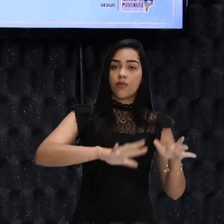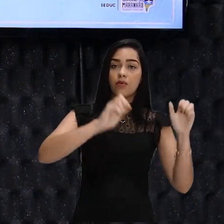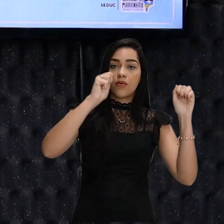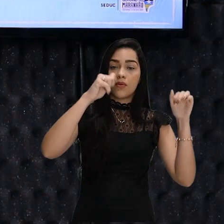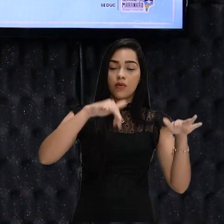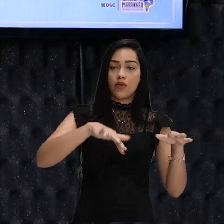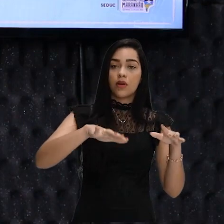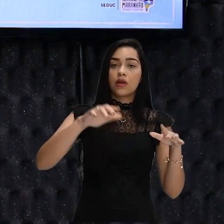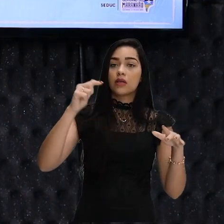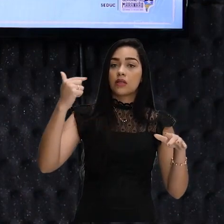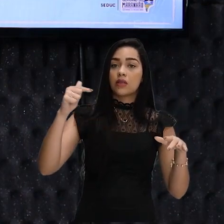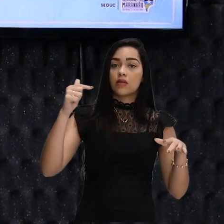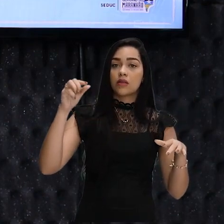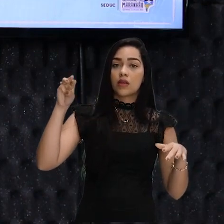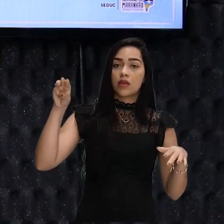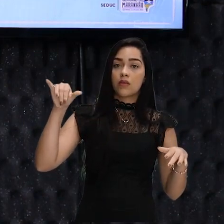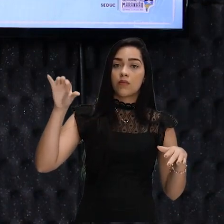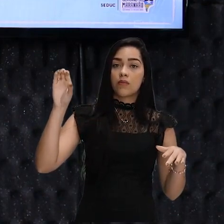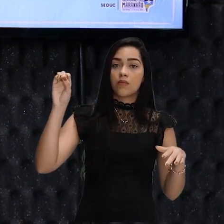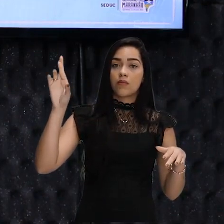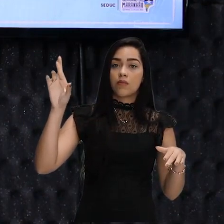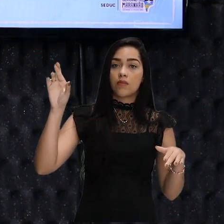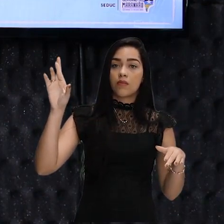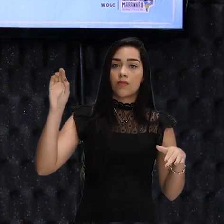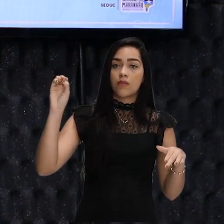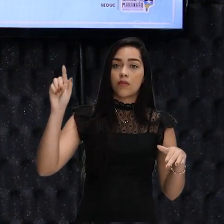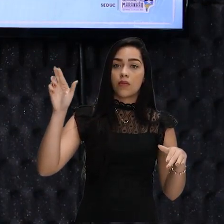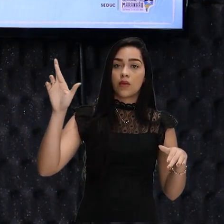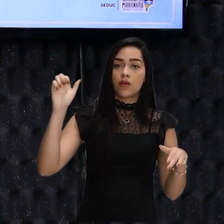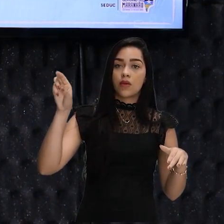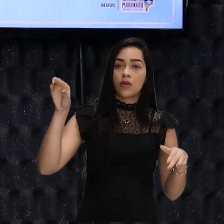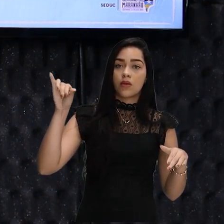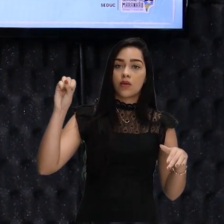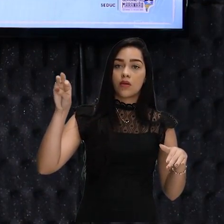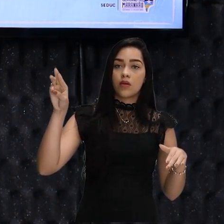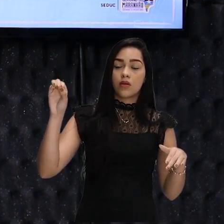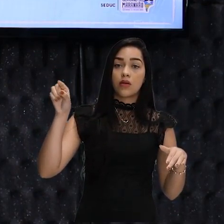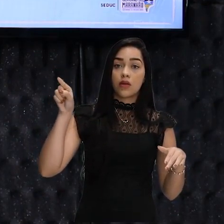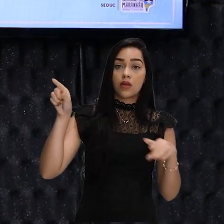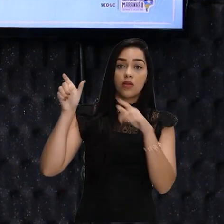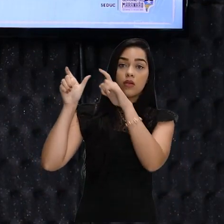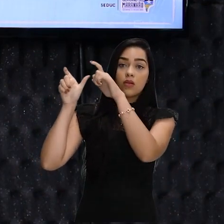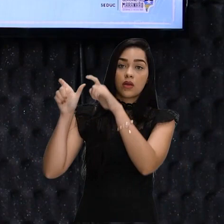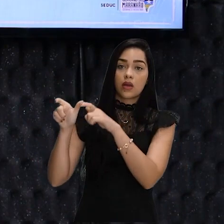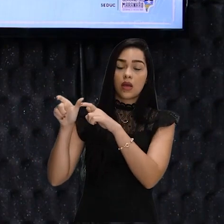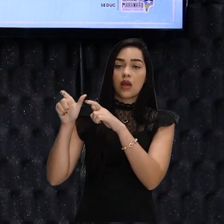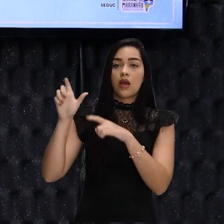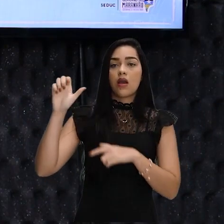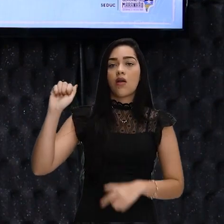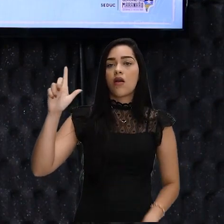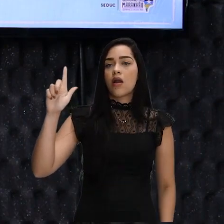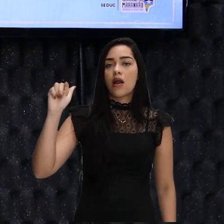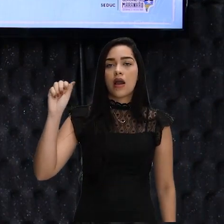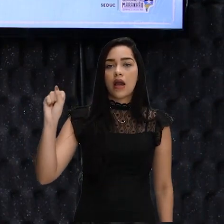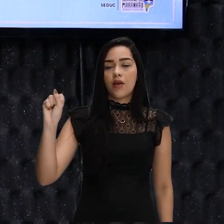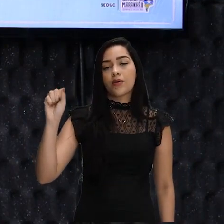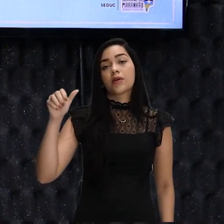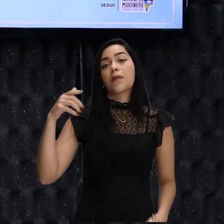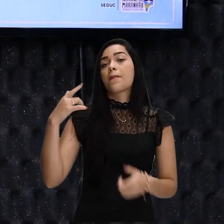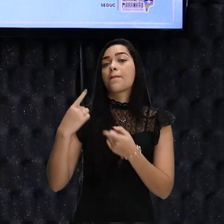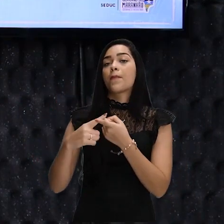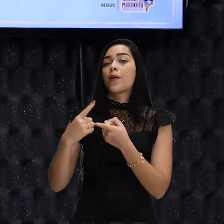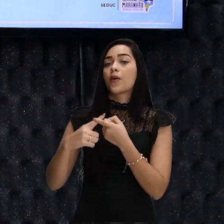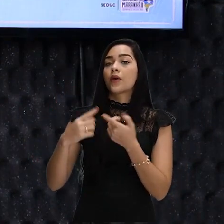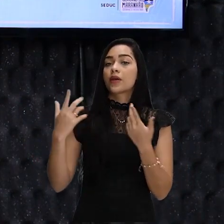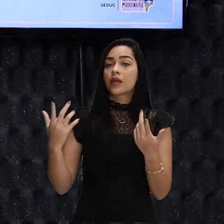menos organismos produtores vão existir naquele local. Ou seja, algas microscópicas. Porque